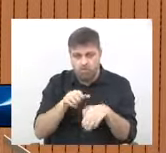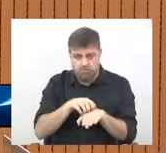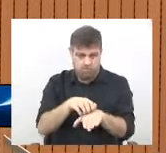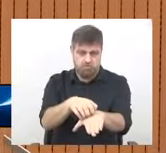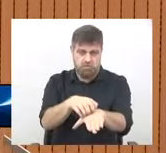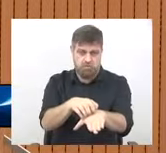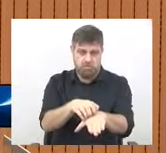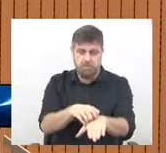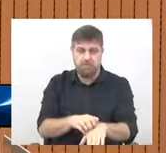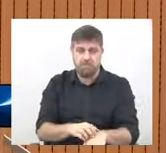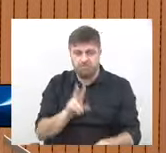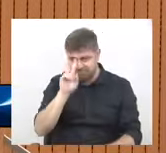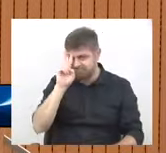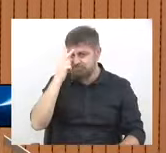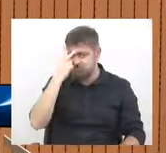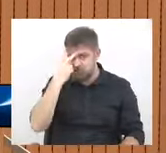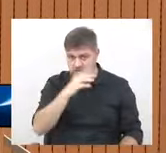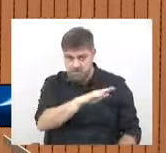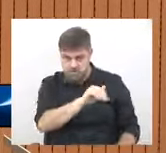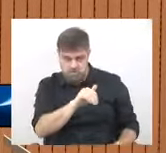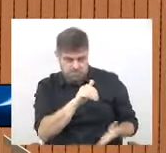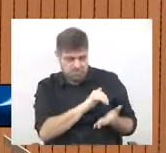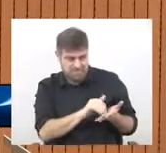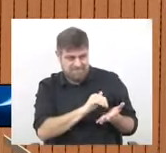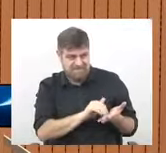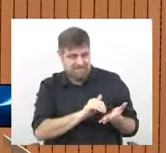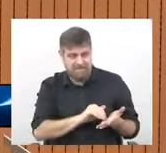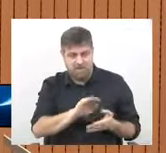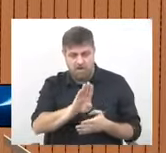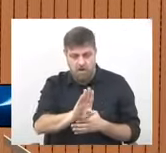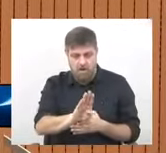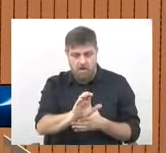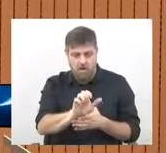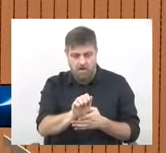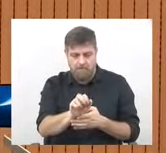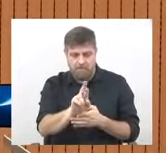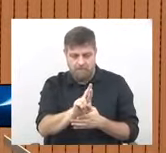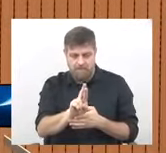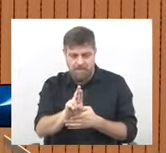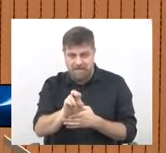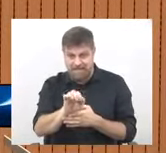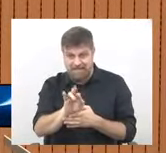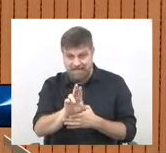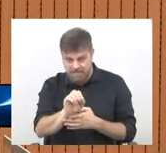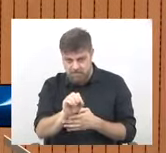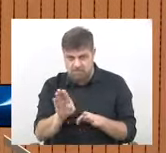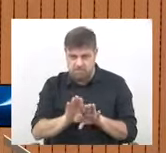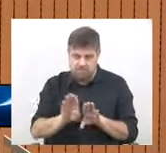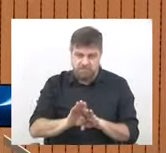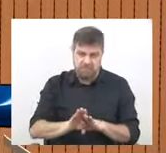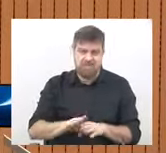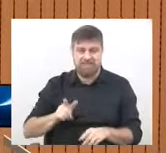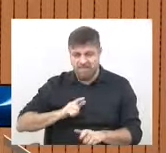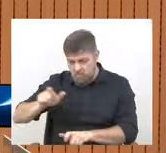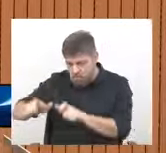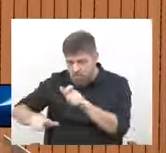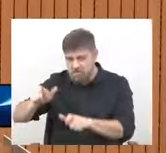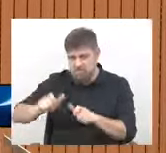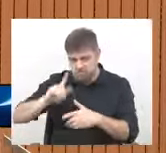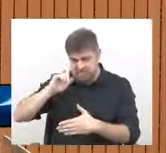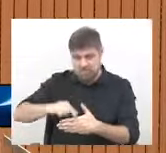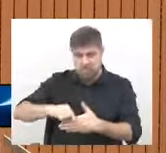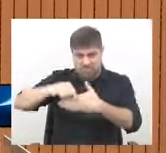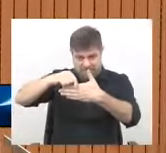reunião com o secretário Barreiro, juntamente com um comerciante, o Marcílio esteve lá, o Gilberto Mineiro, também uma